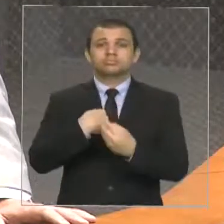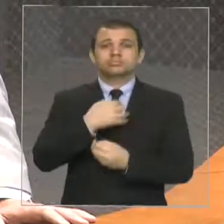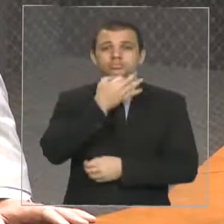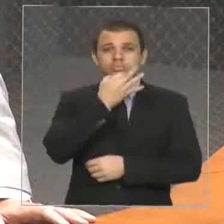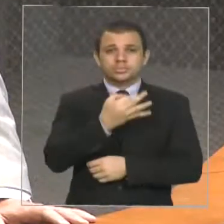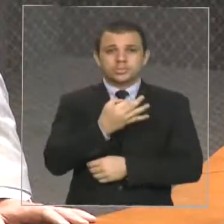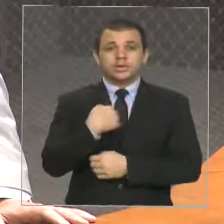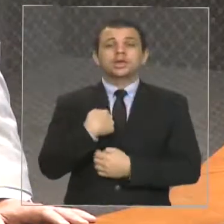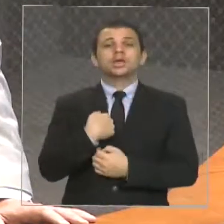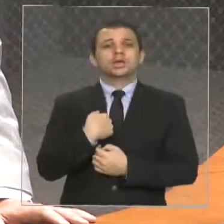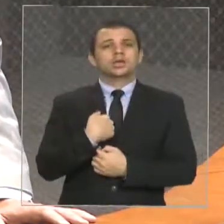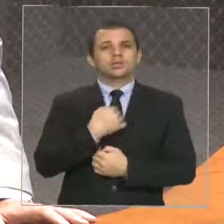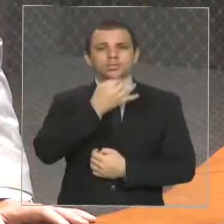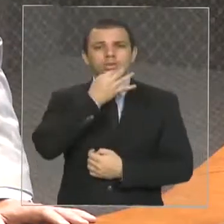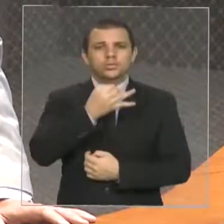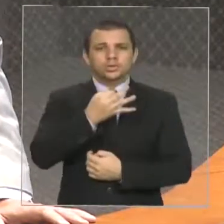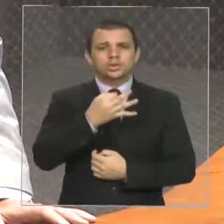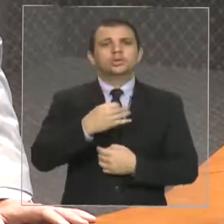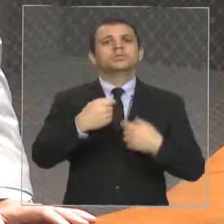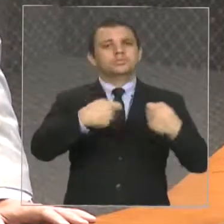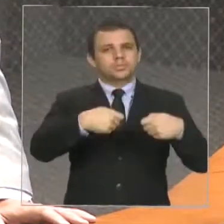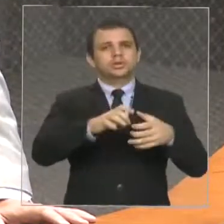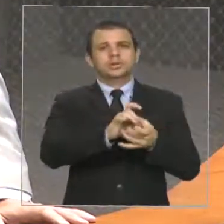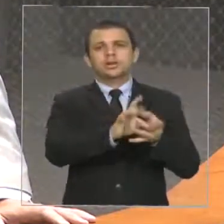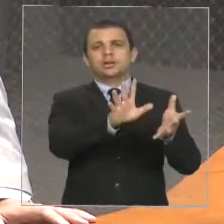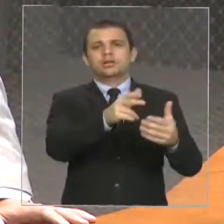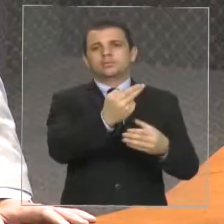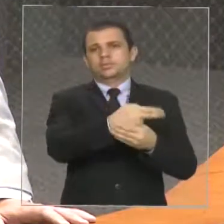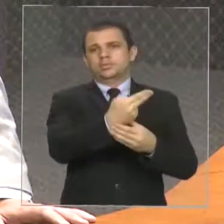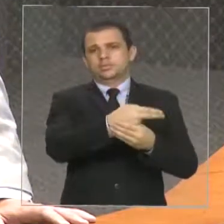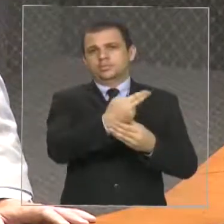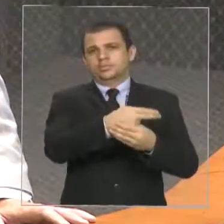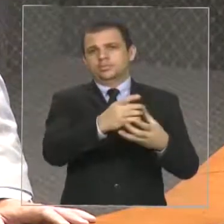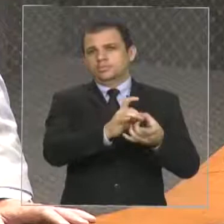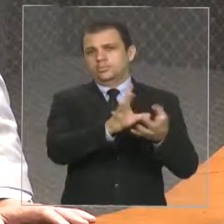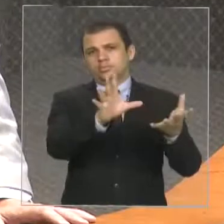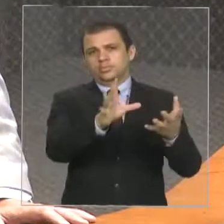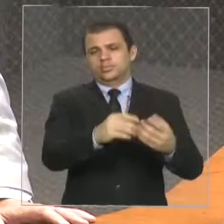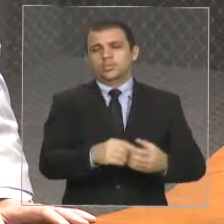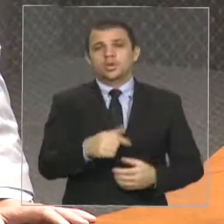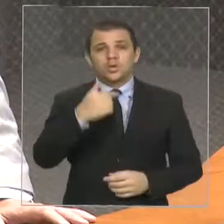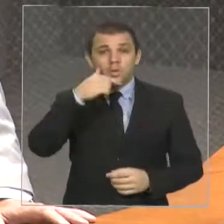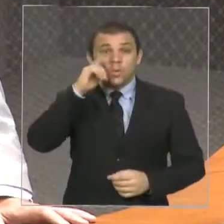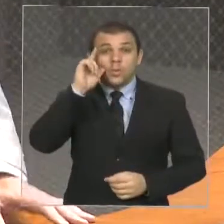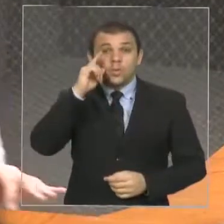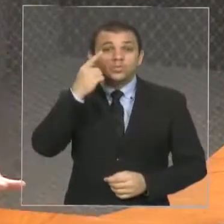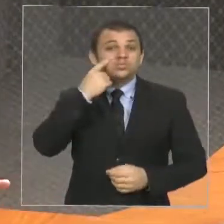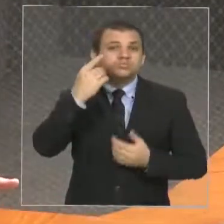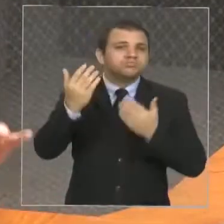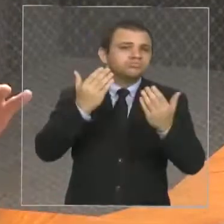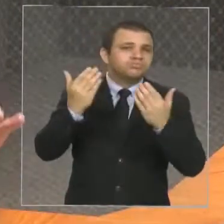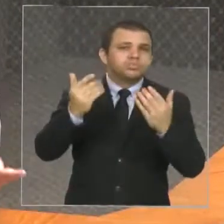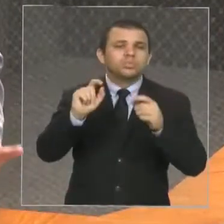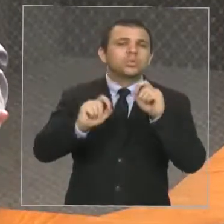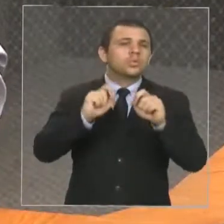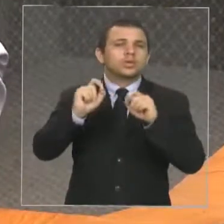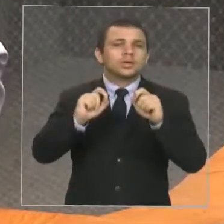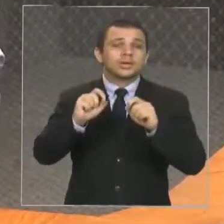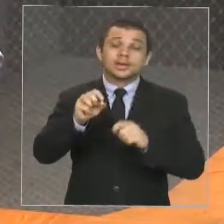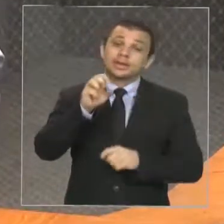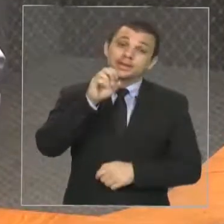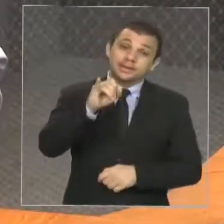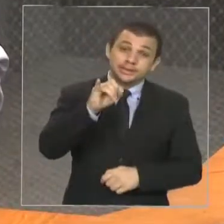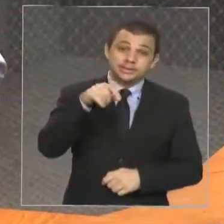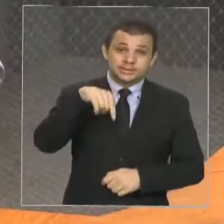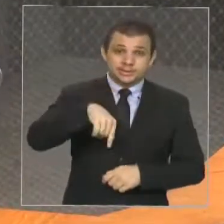do funcionamento do Uber. O que foi questionado ontem é a competência desta